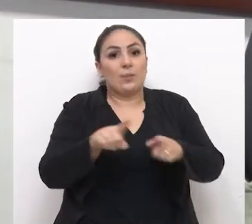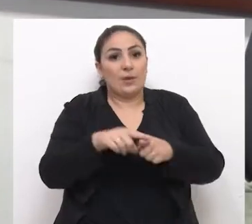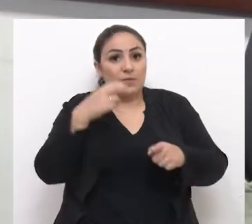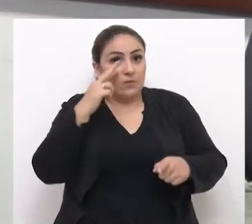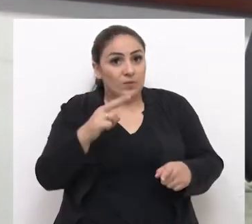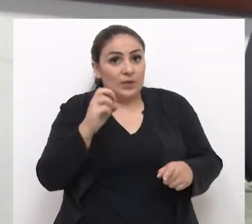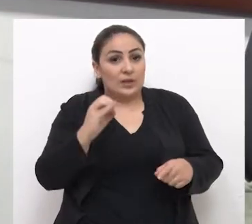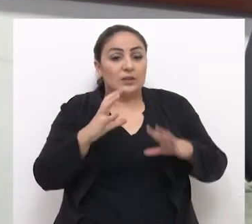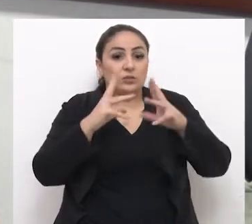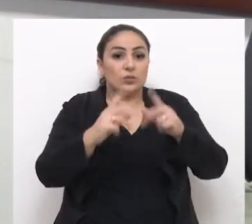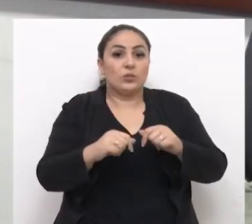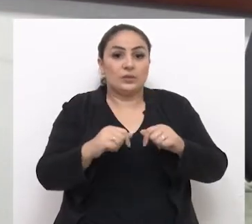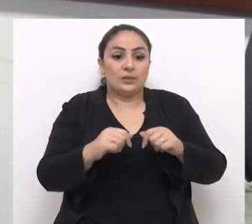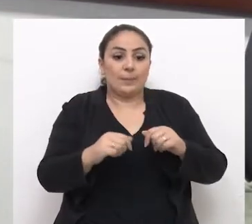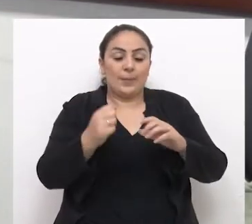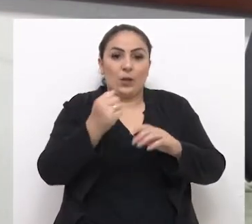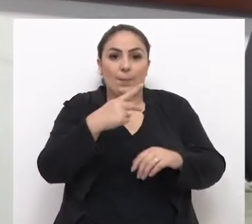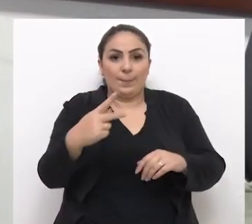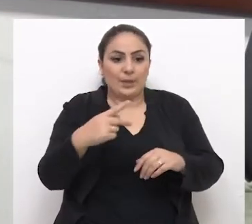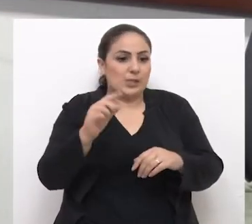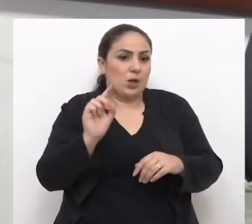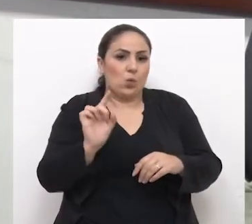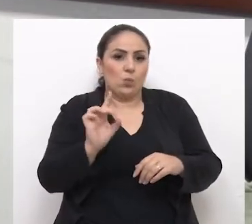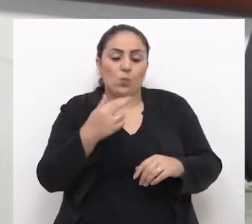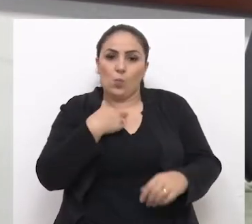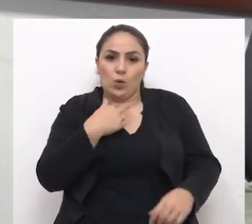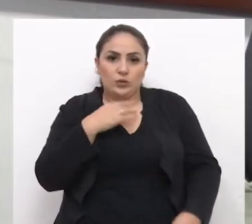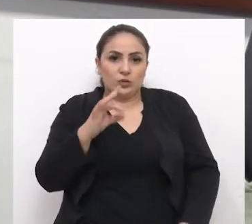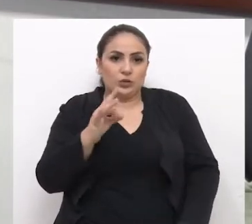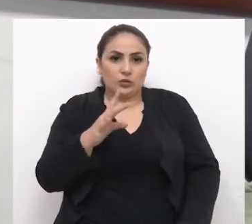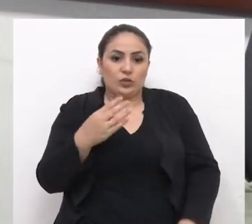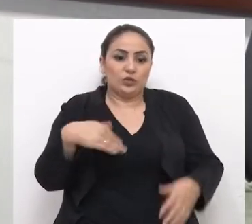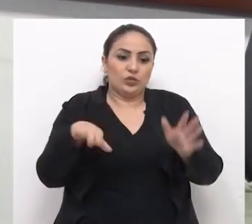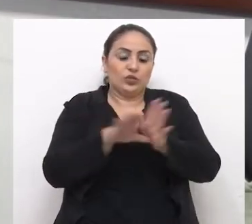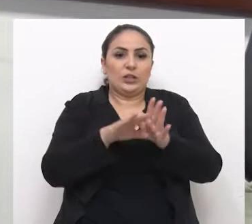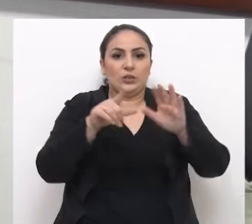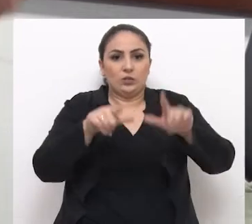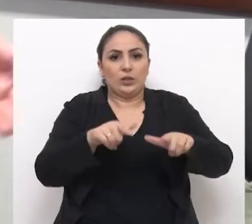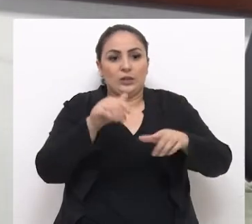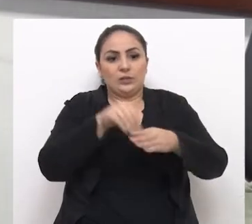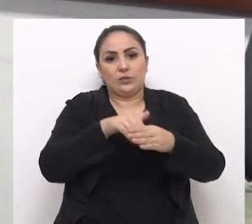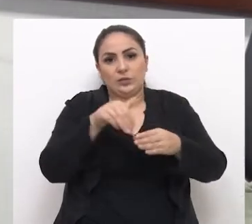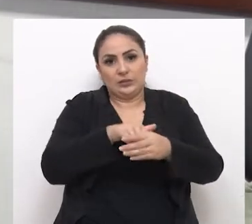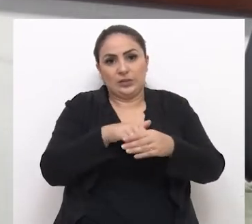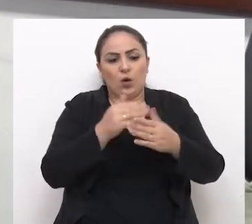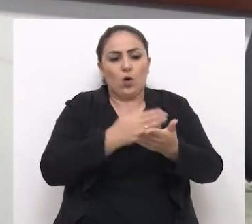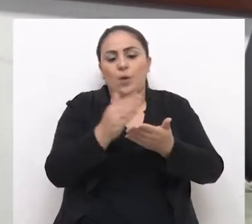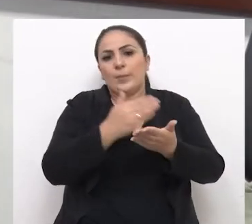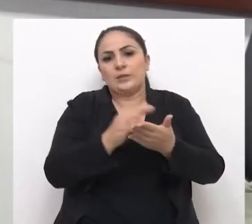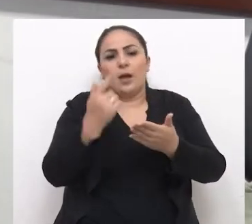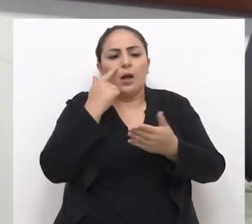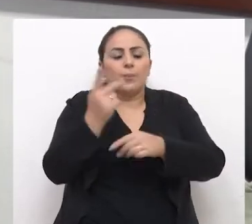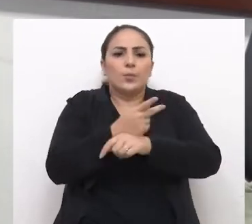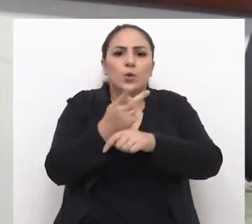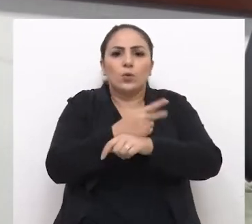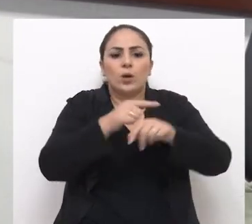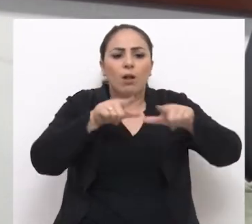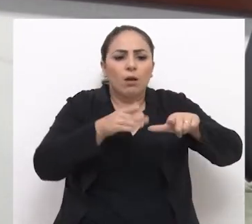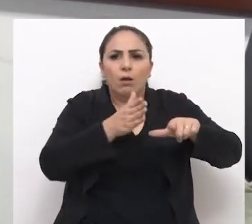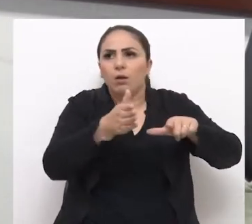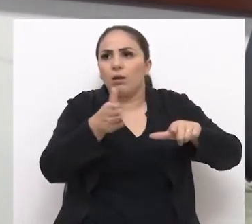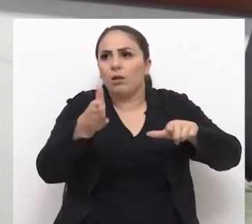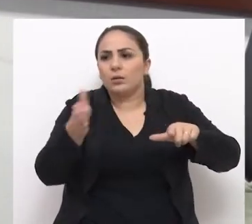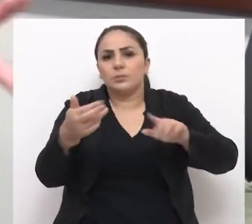que a verificação das sessões seja feita pelo aplicativo. Não é mais possível ao eleitor chegar no seu local de votação e começar a procurar a